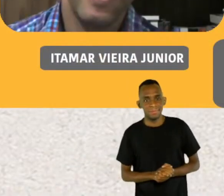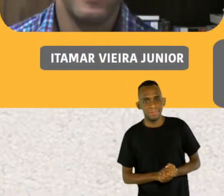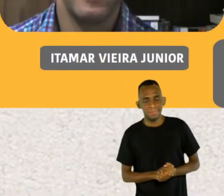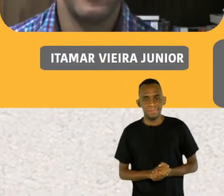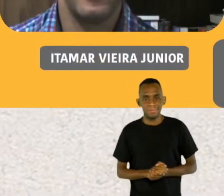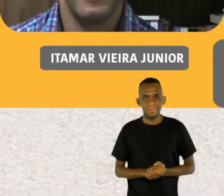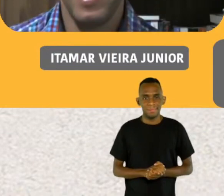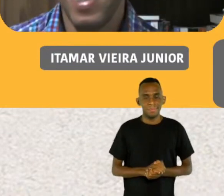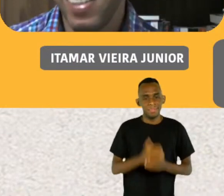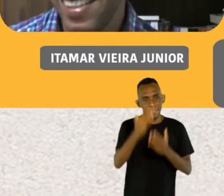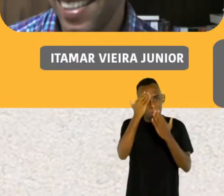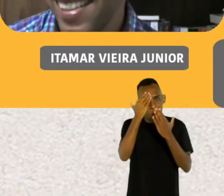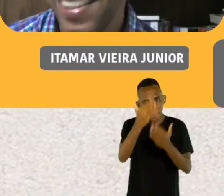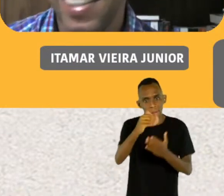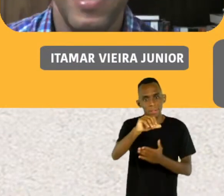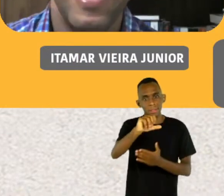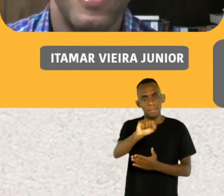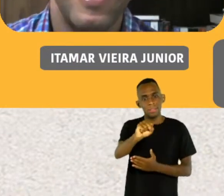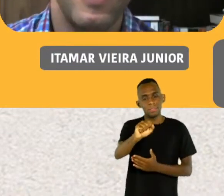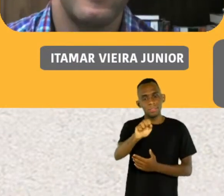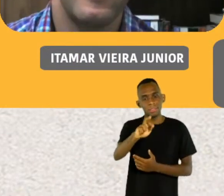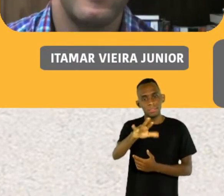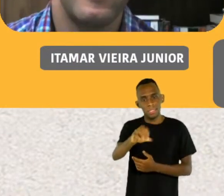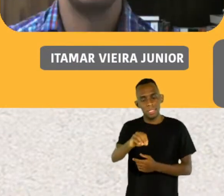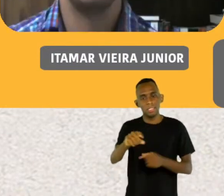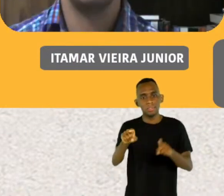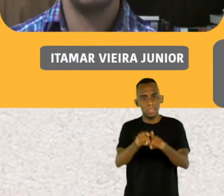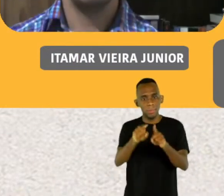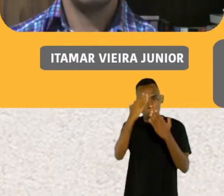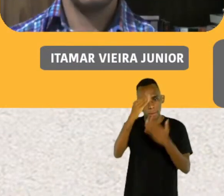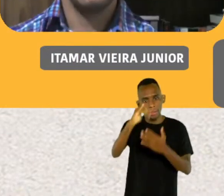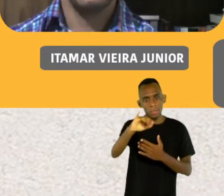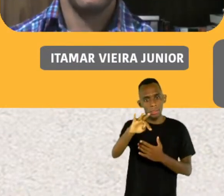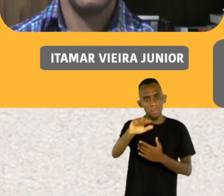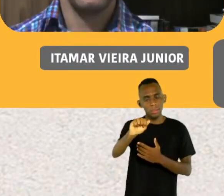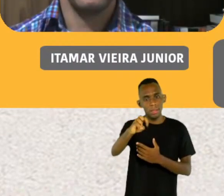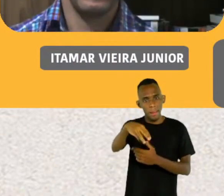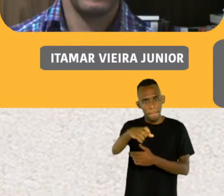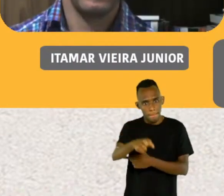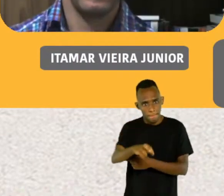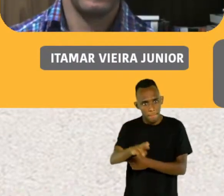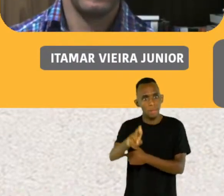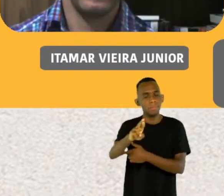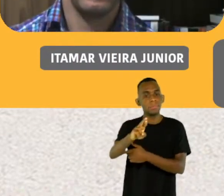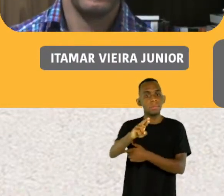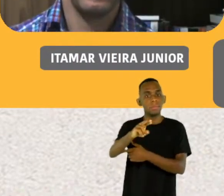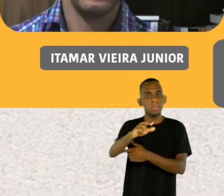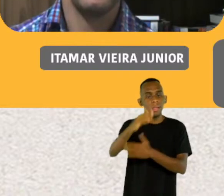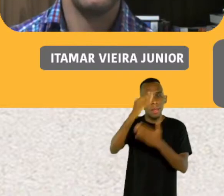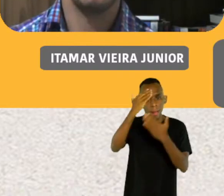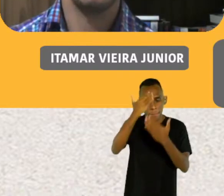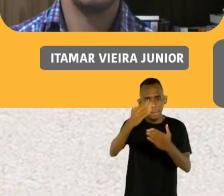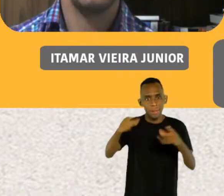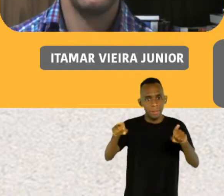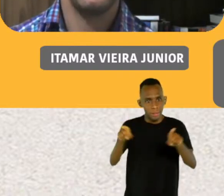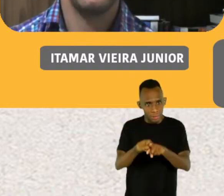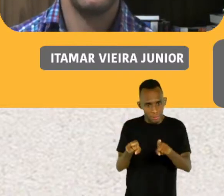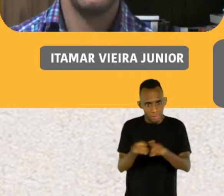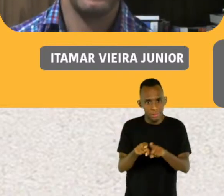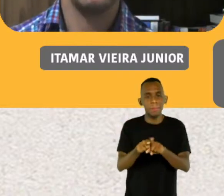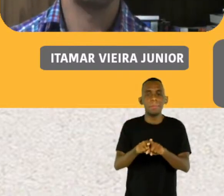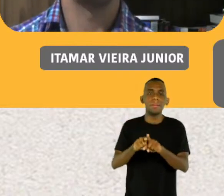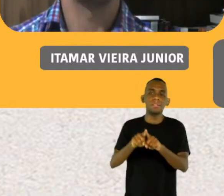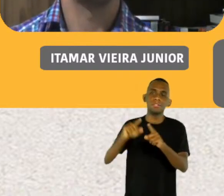Muito obrigado, Sérgio. Muito obrigado, Itamar. Agradecendo demais esse meu companheiro, amigo que me acompanha há tanto